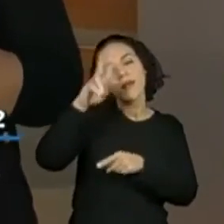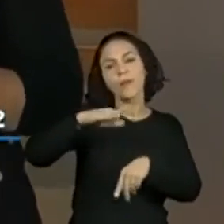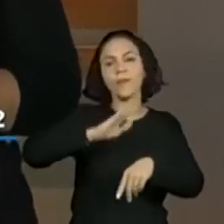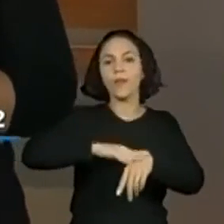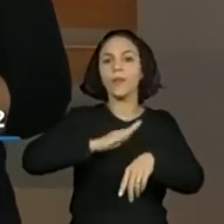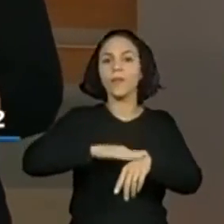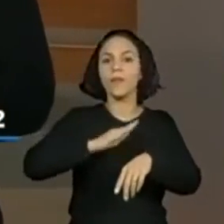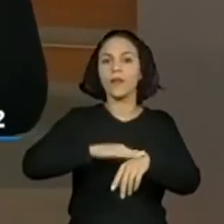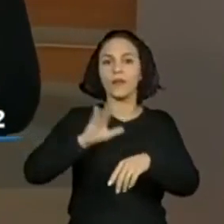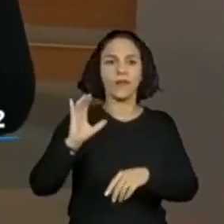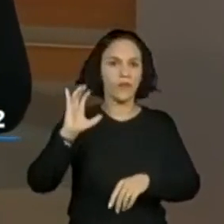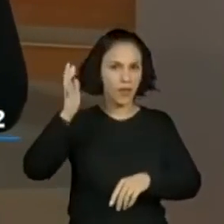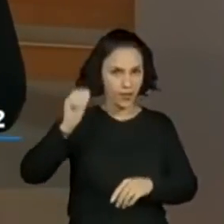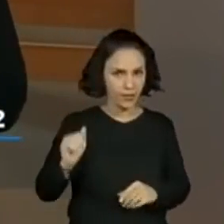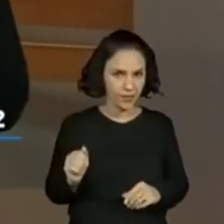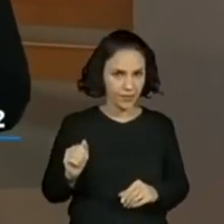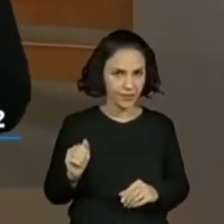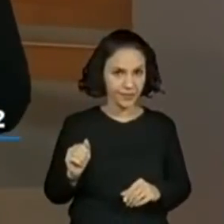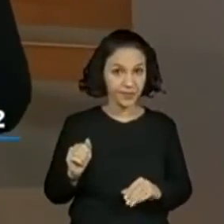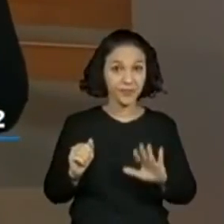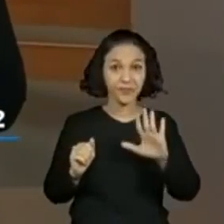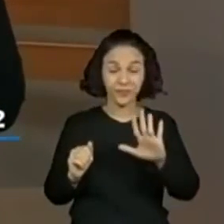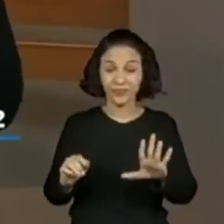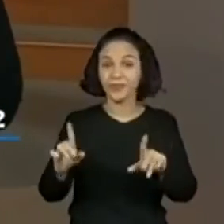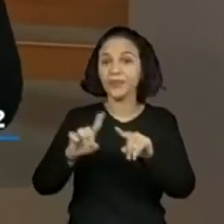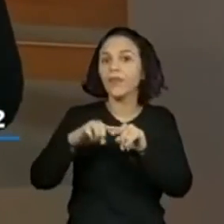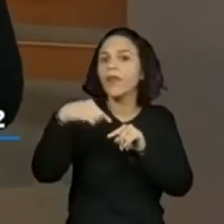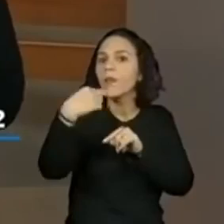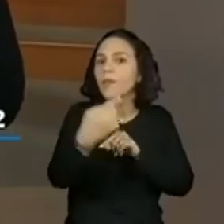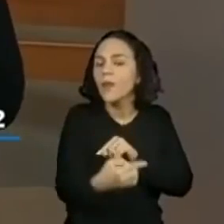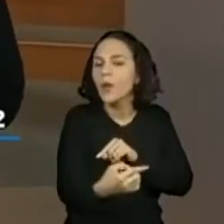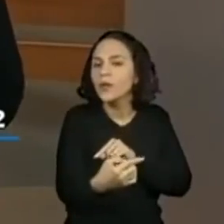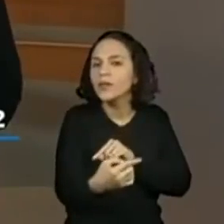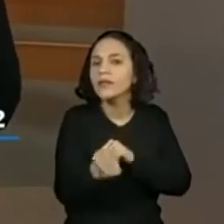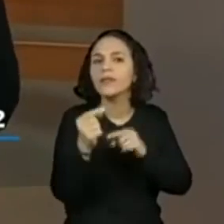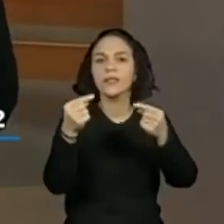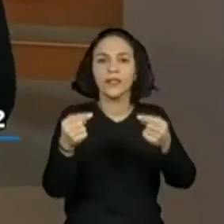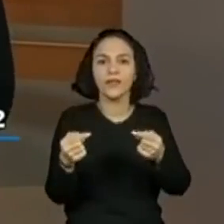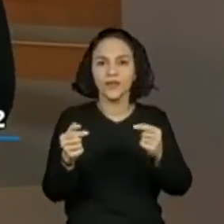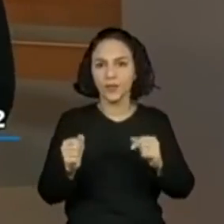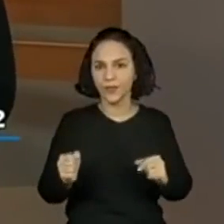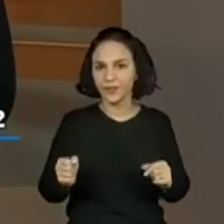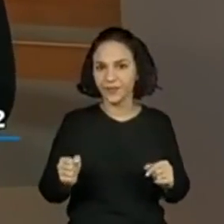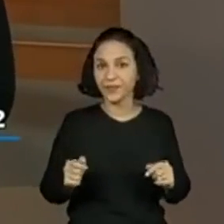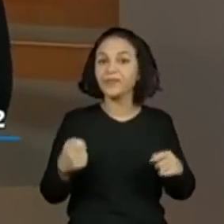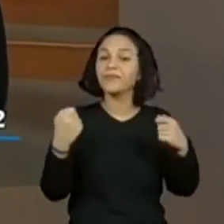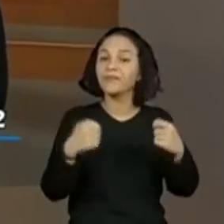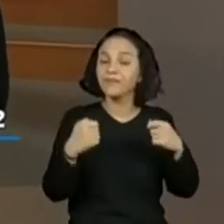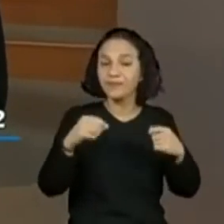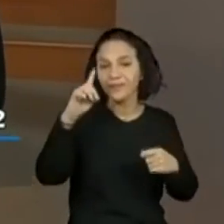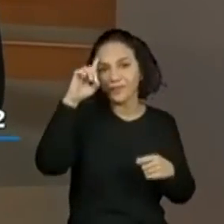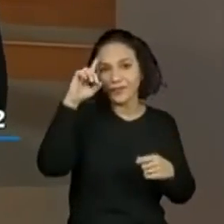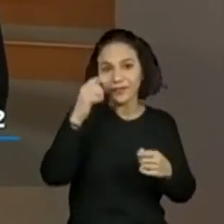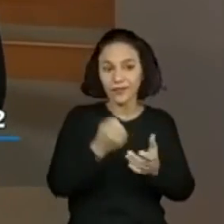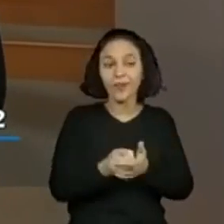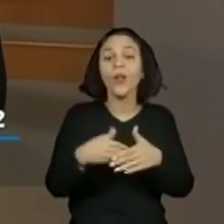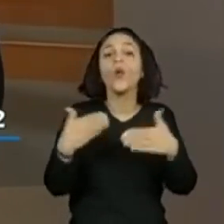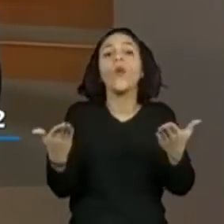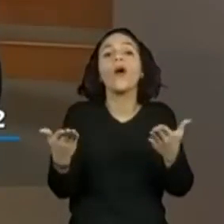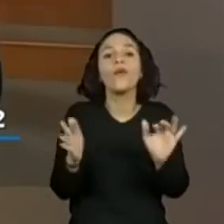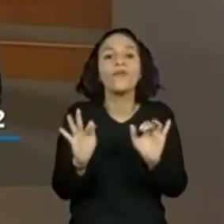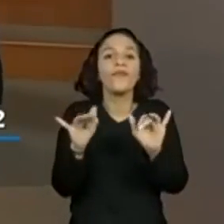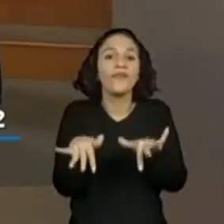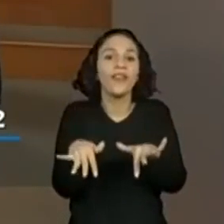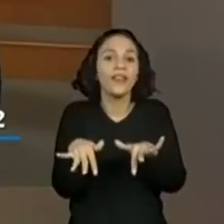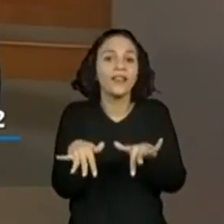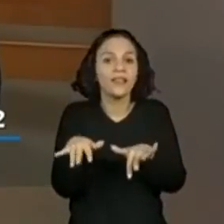acontecimento do conto. Depois eu deixei um desafio. A gente precisava decidir qual seria o final